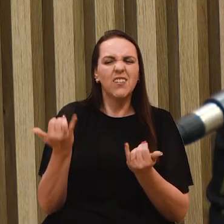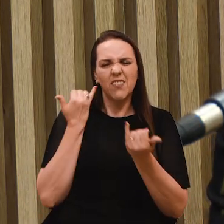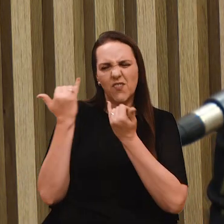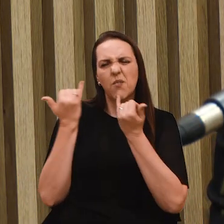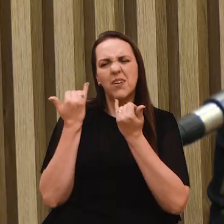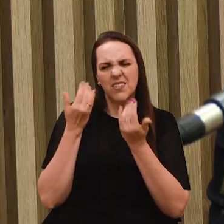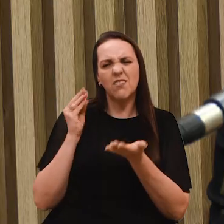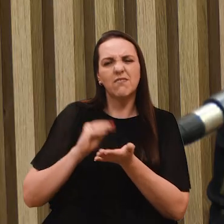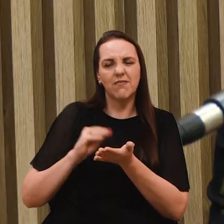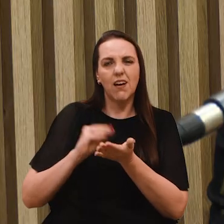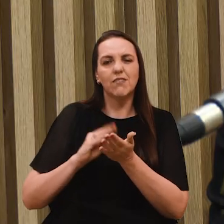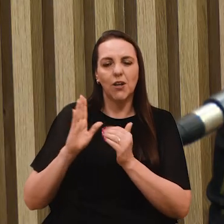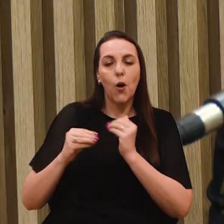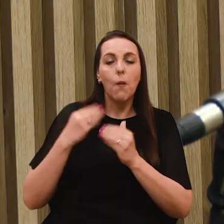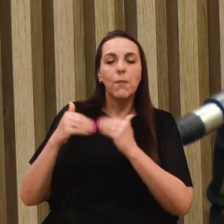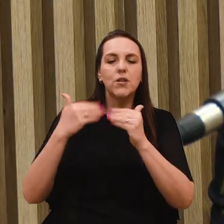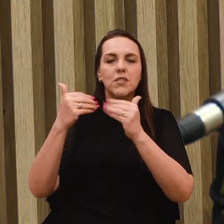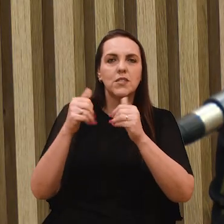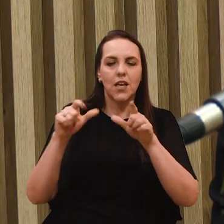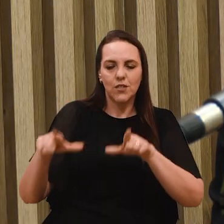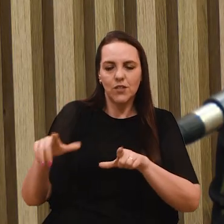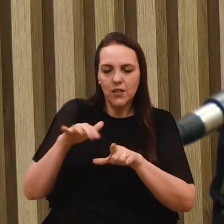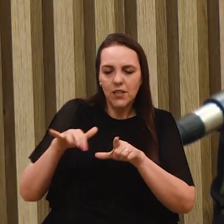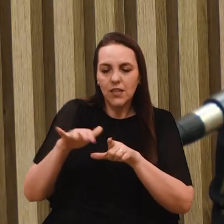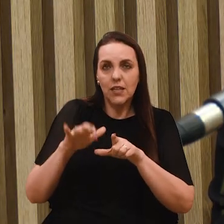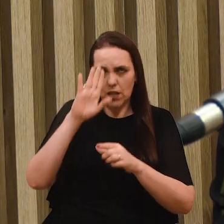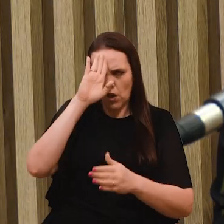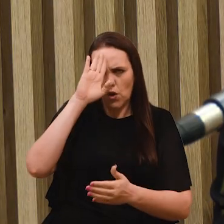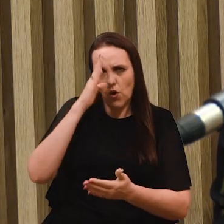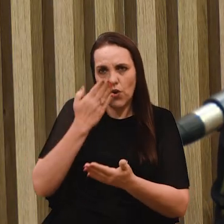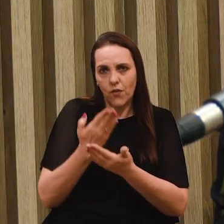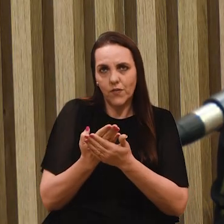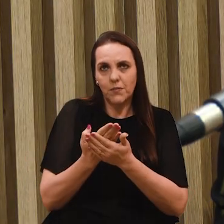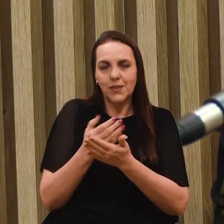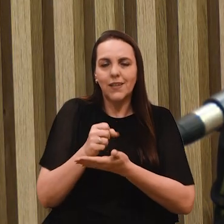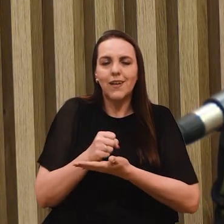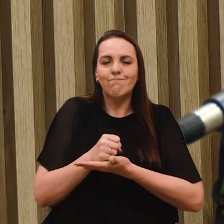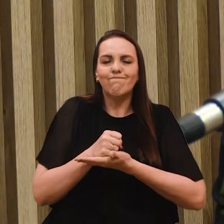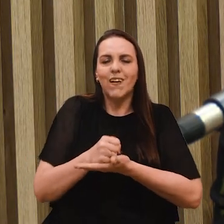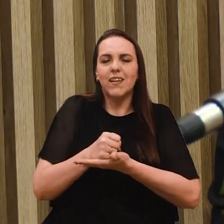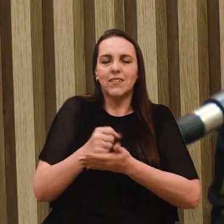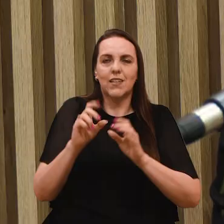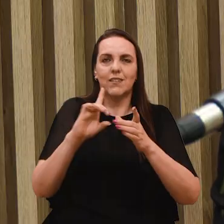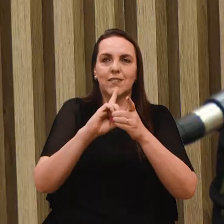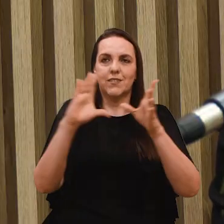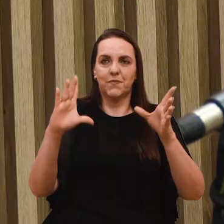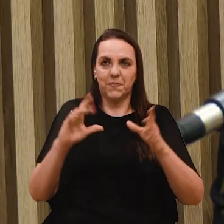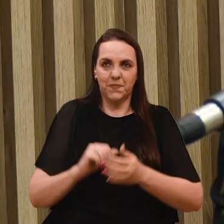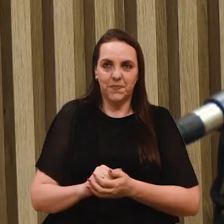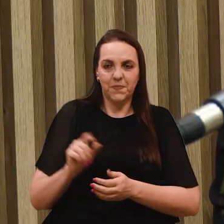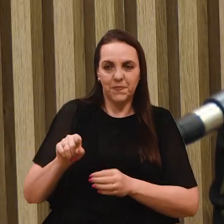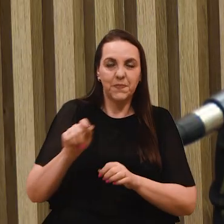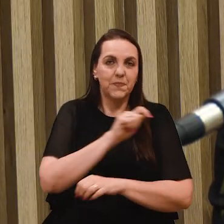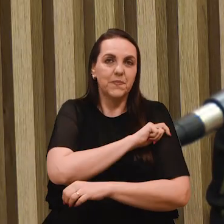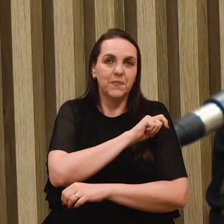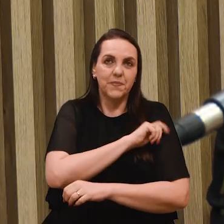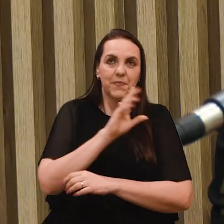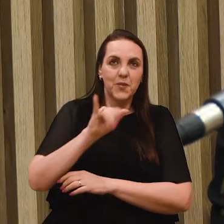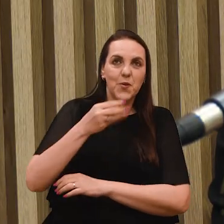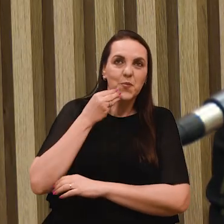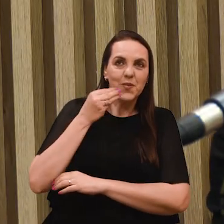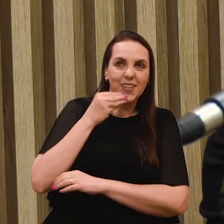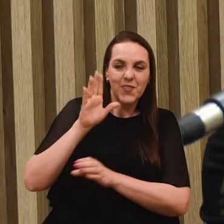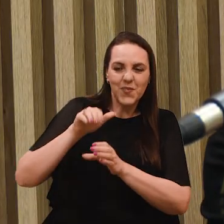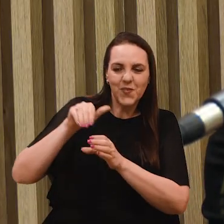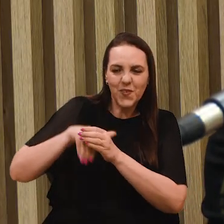desinformação sobre o processo eleitoral, né? E a confiabilidade é uma das bases da democracia, eu acho. E os estudantes tiveram a oportunidade de votar